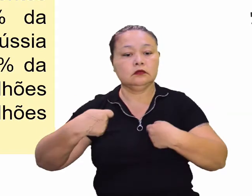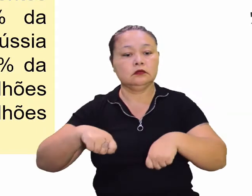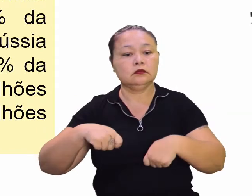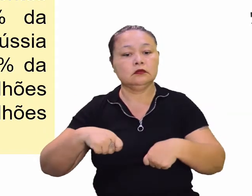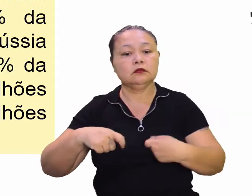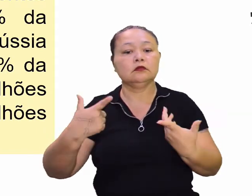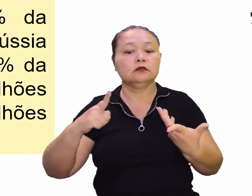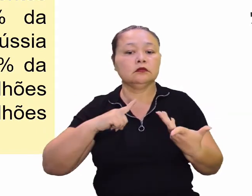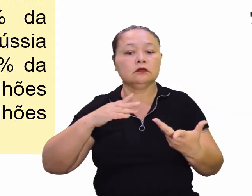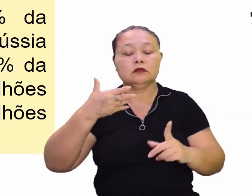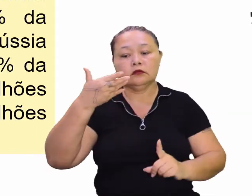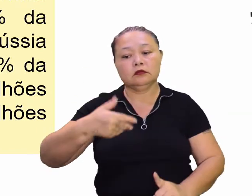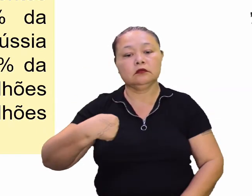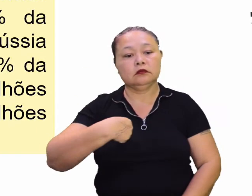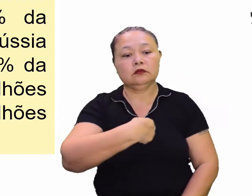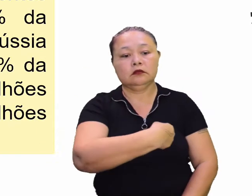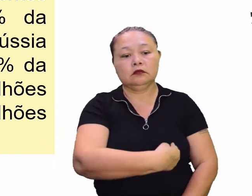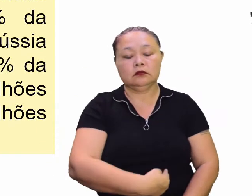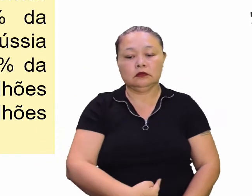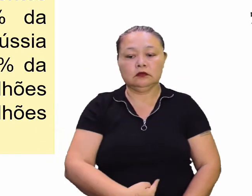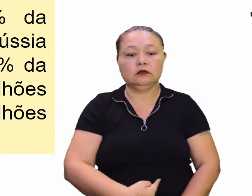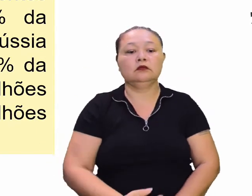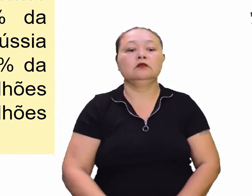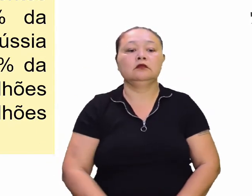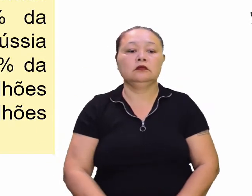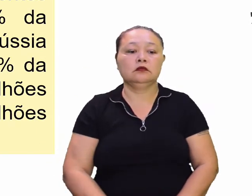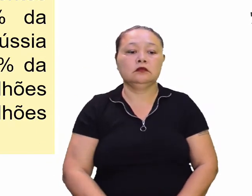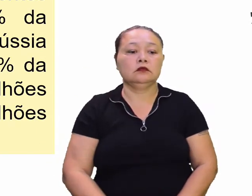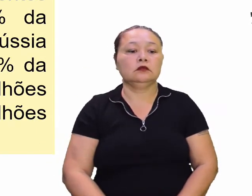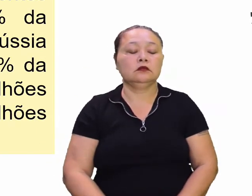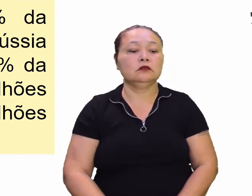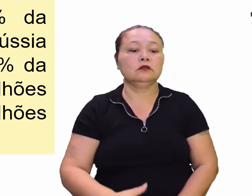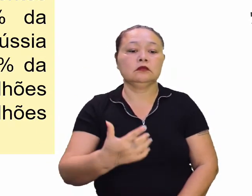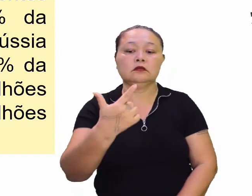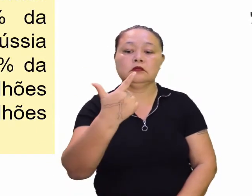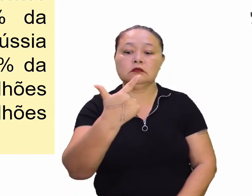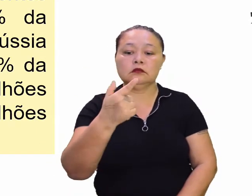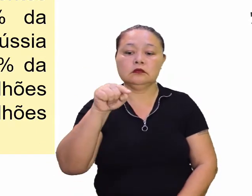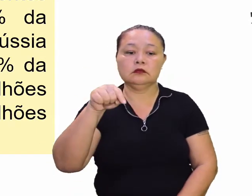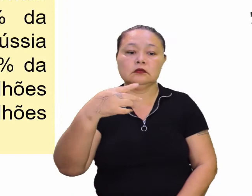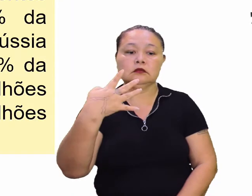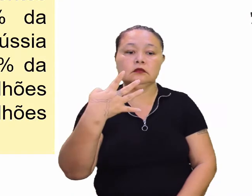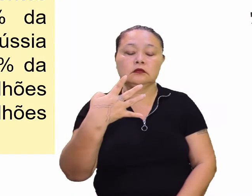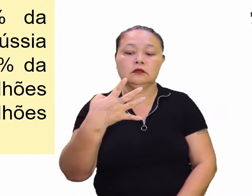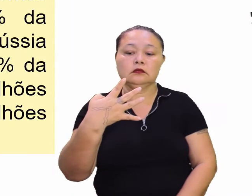Entre eles, o destaque fica com a China, com